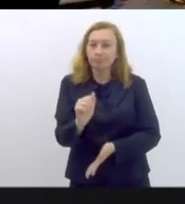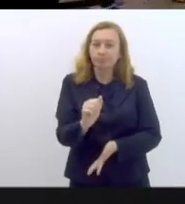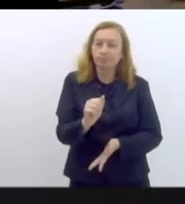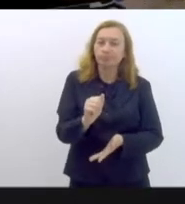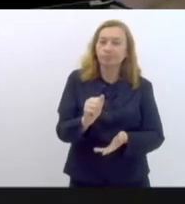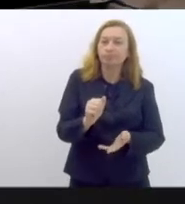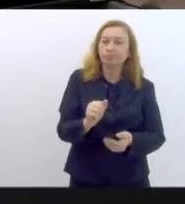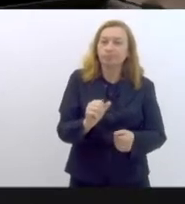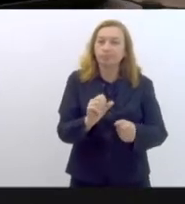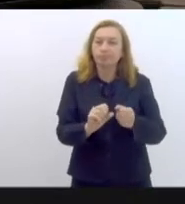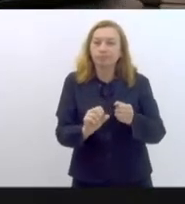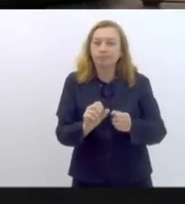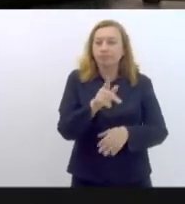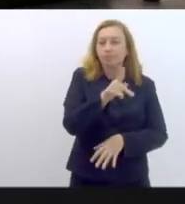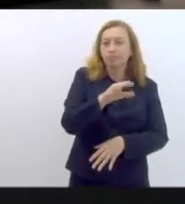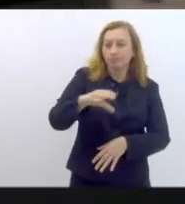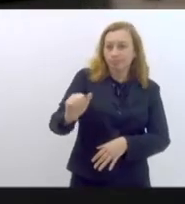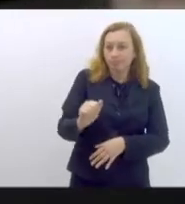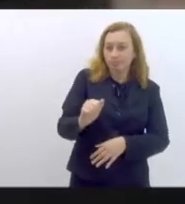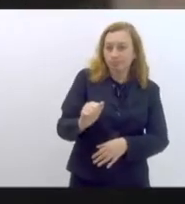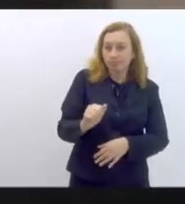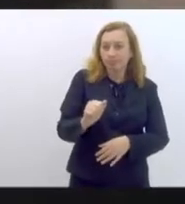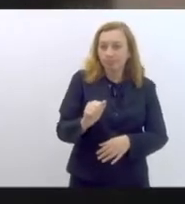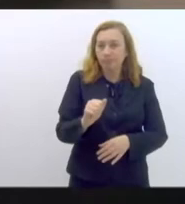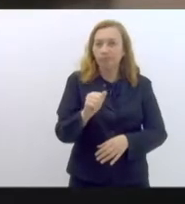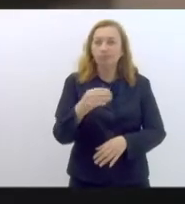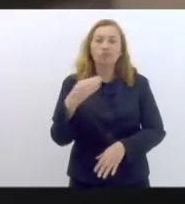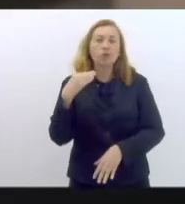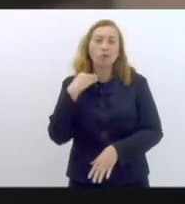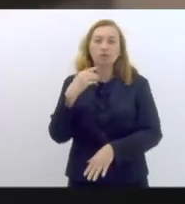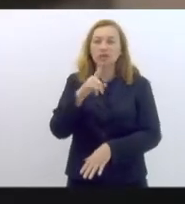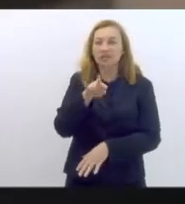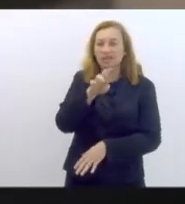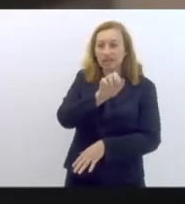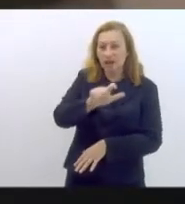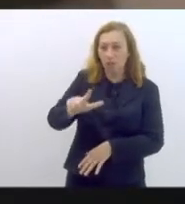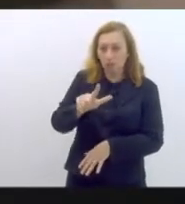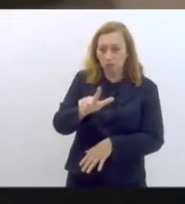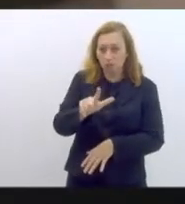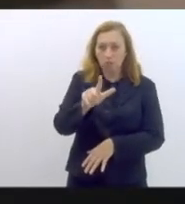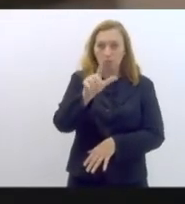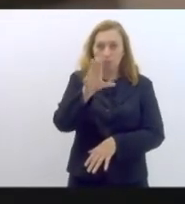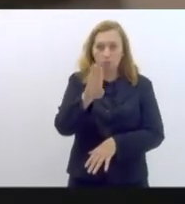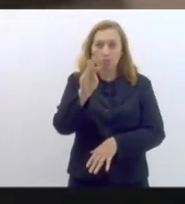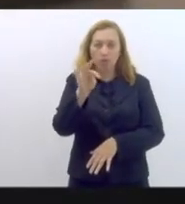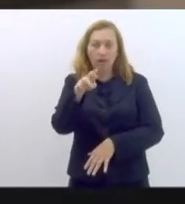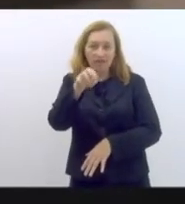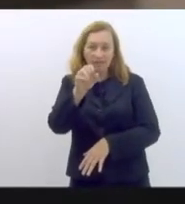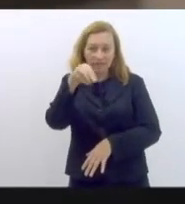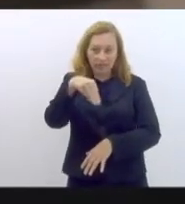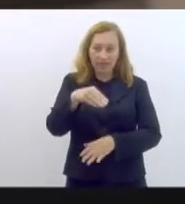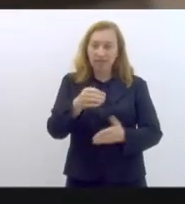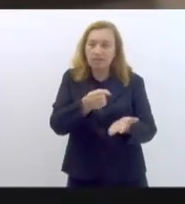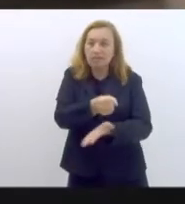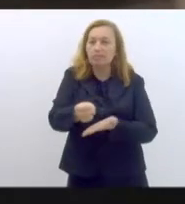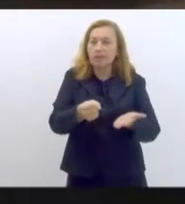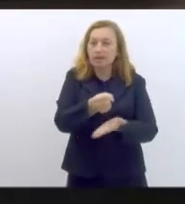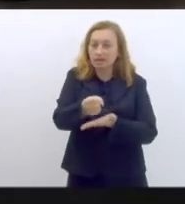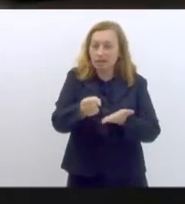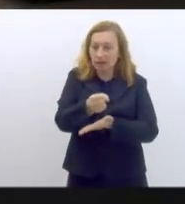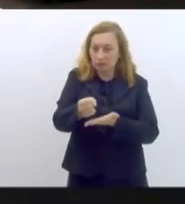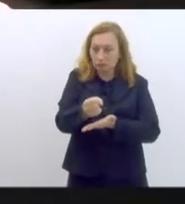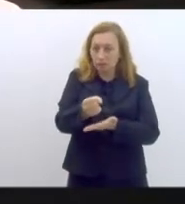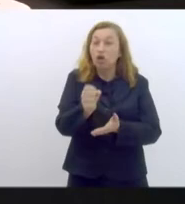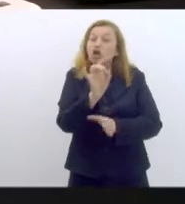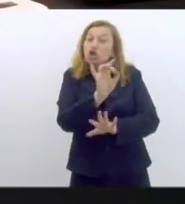da projeção de IPCA do boletim Focus do Banco Central. Todas as simulações que a gente faz baseado nesse boletim Focus do Banco